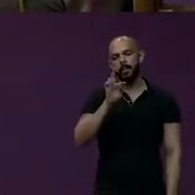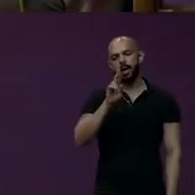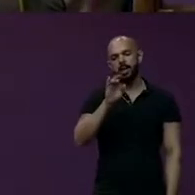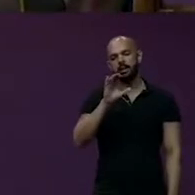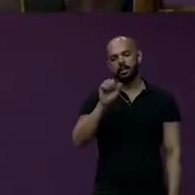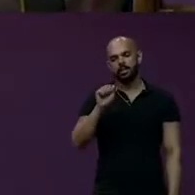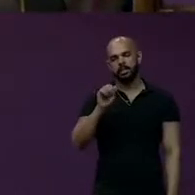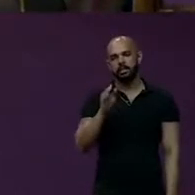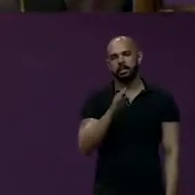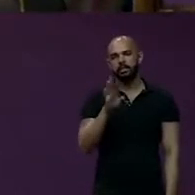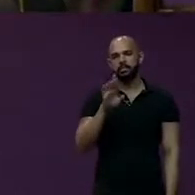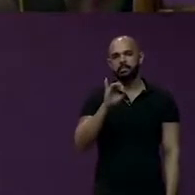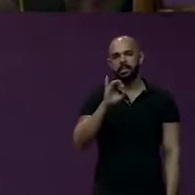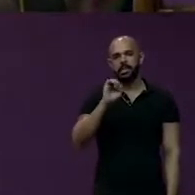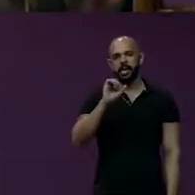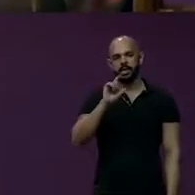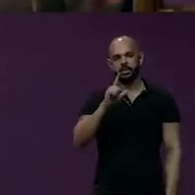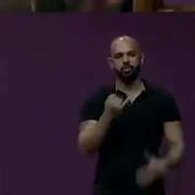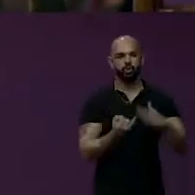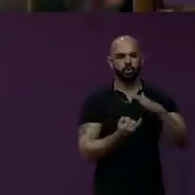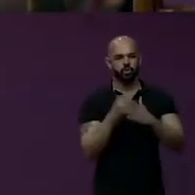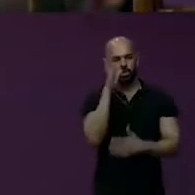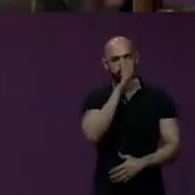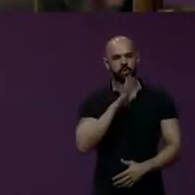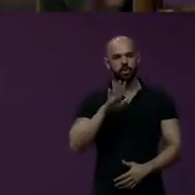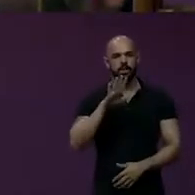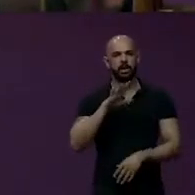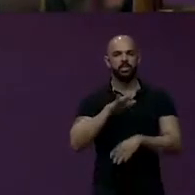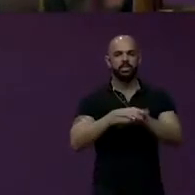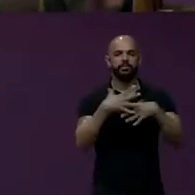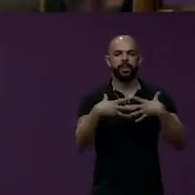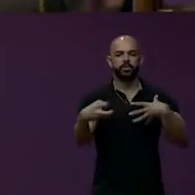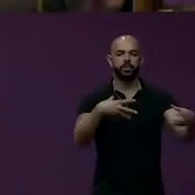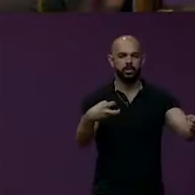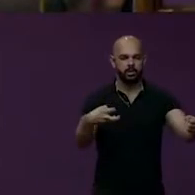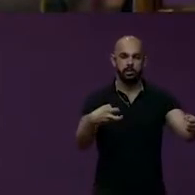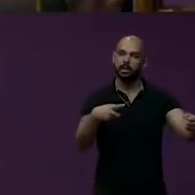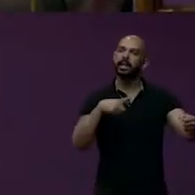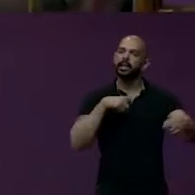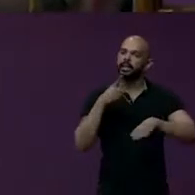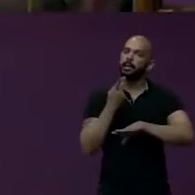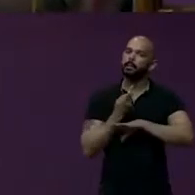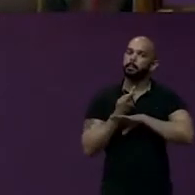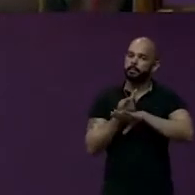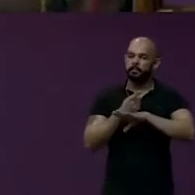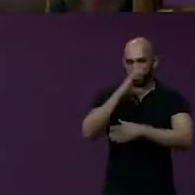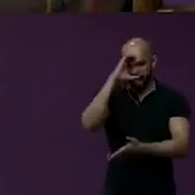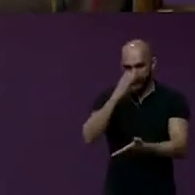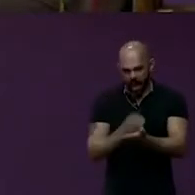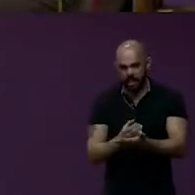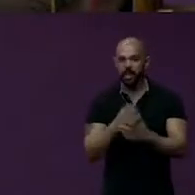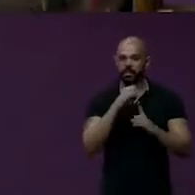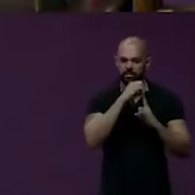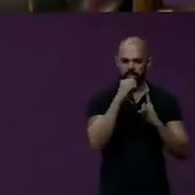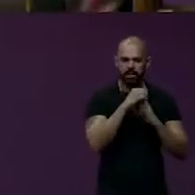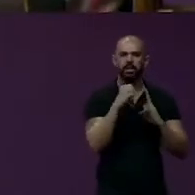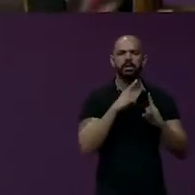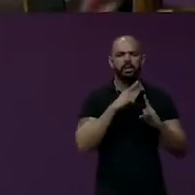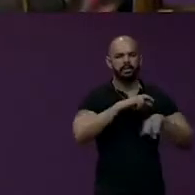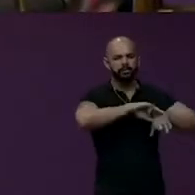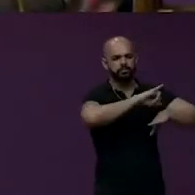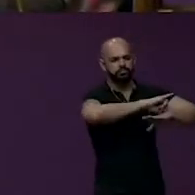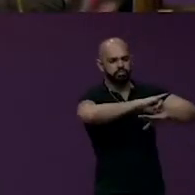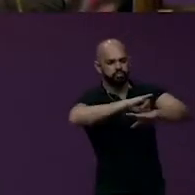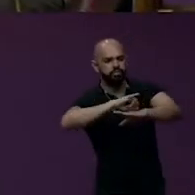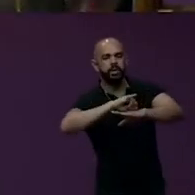do Instituto Nacional de Infectologia. Então, acho que nós temos premiações de teses, quer dizer, a Fiocruz acumula essas